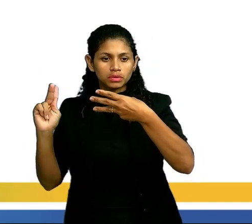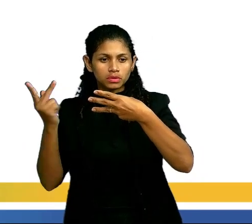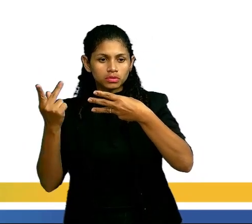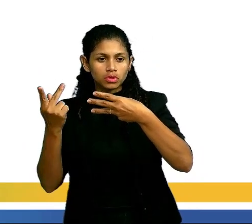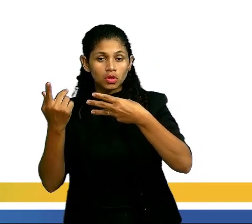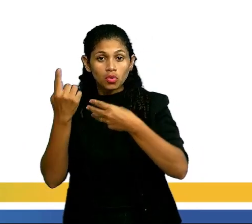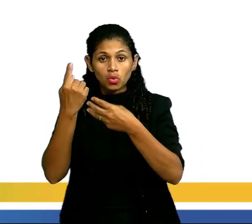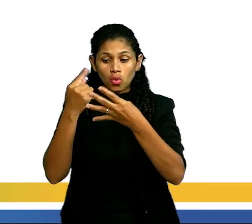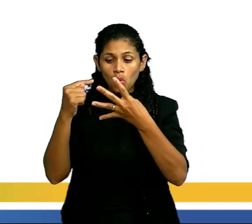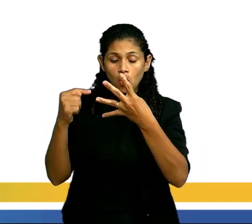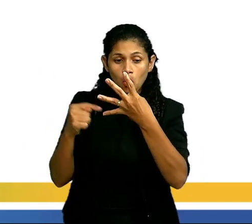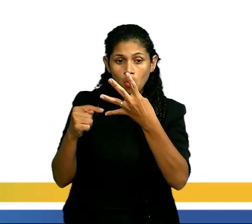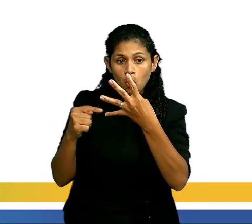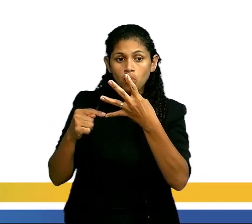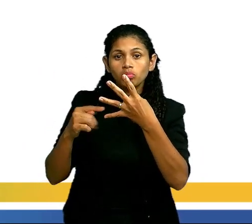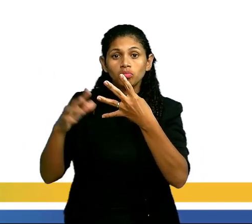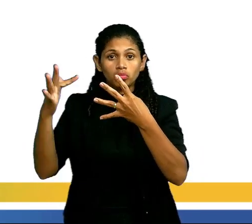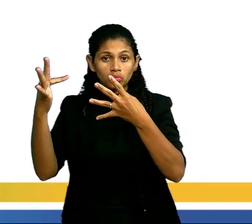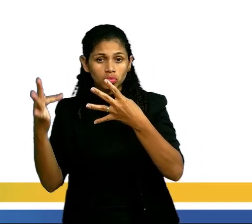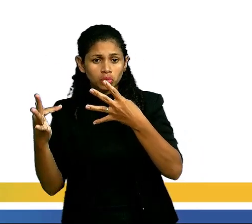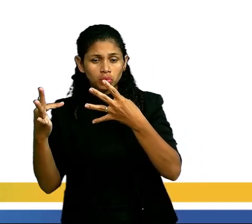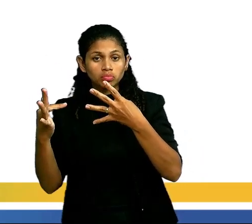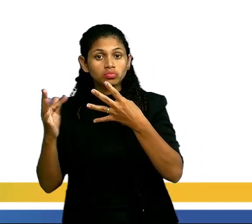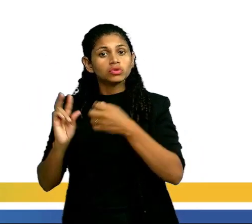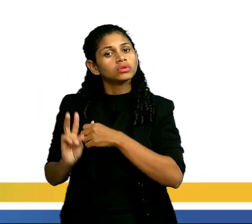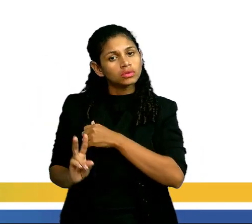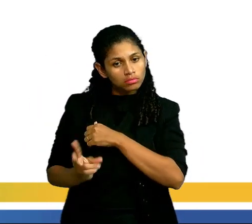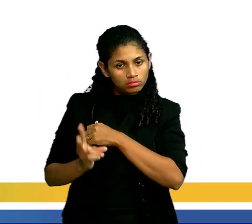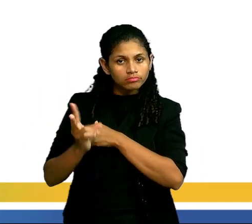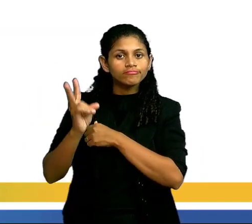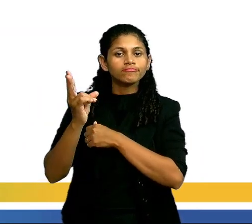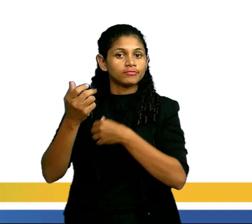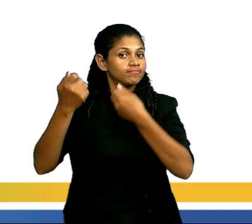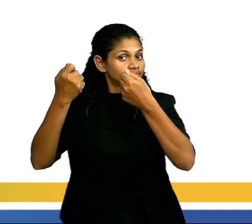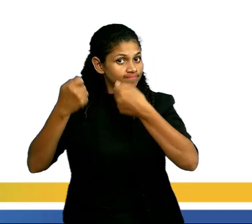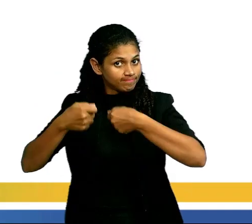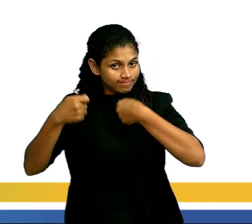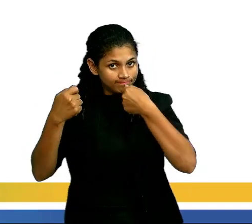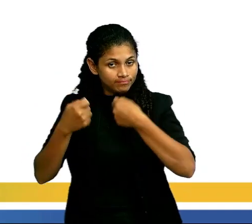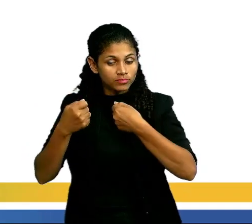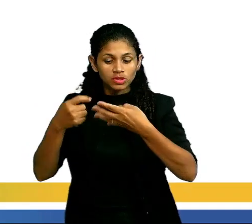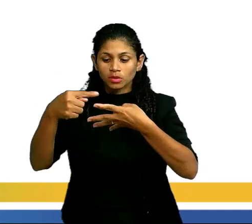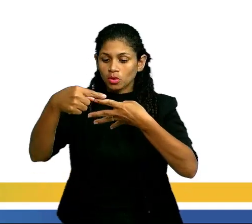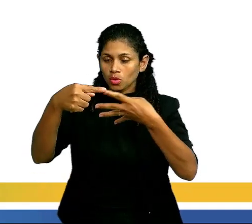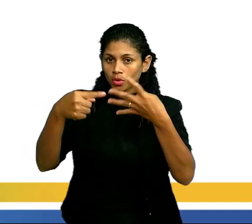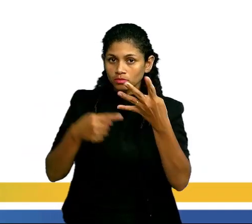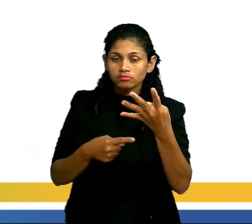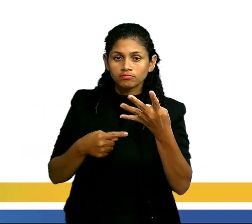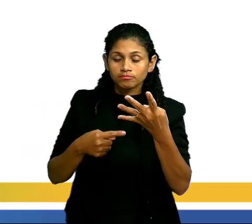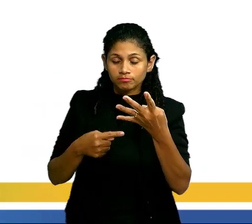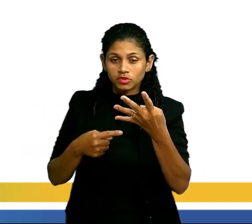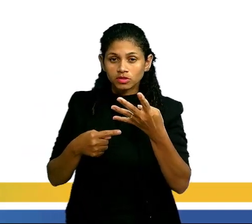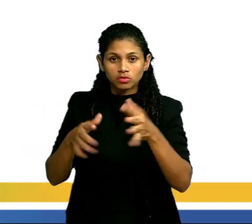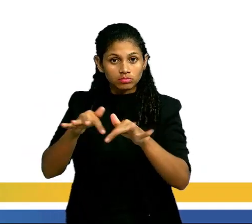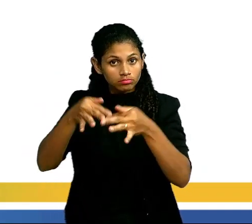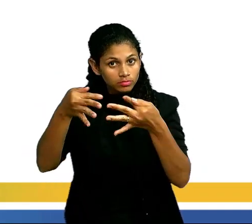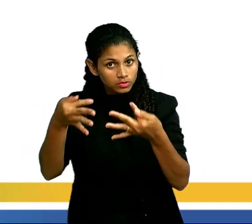que ele faça necessariamente 4 ligações, sejam elas ligações